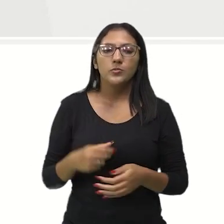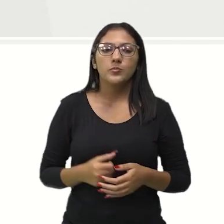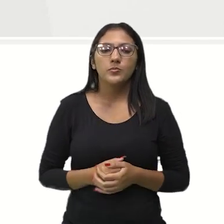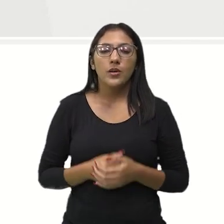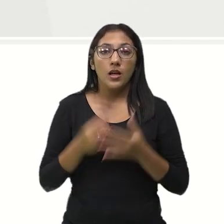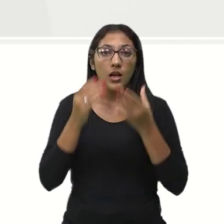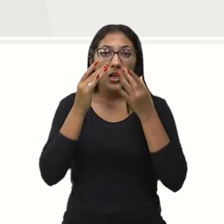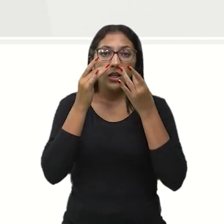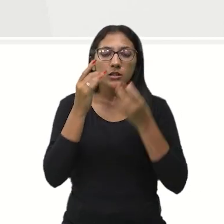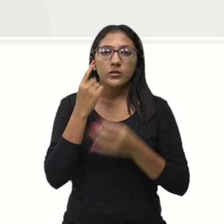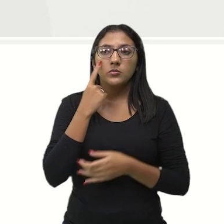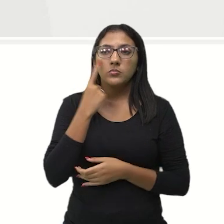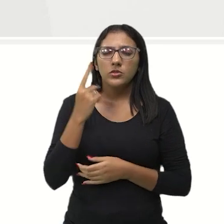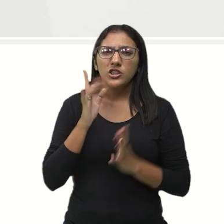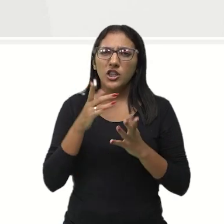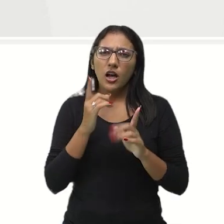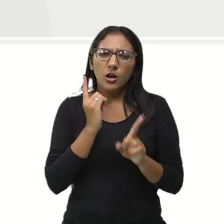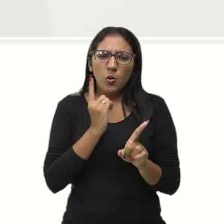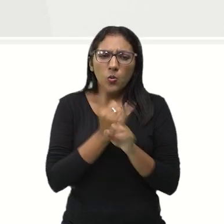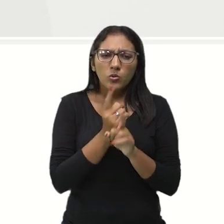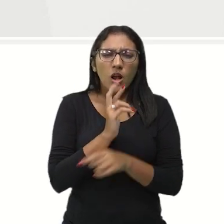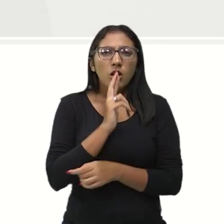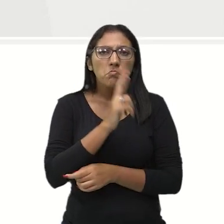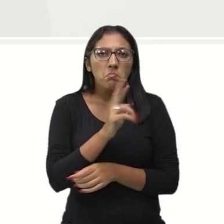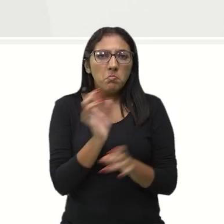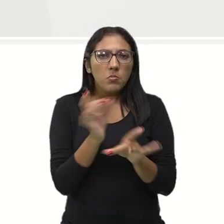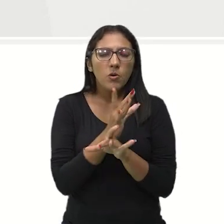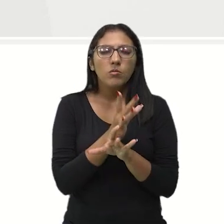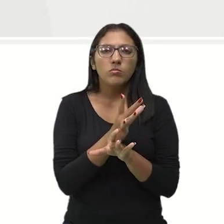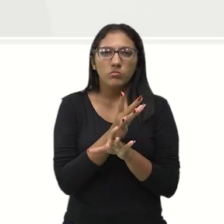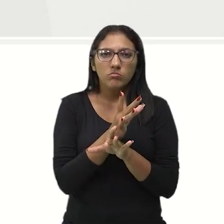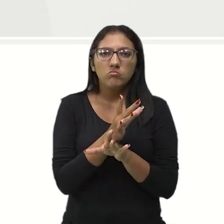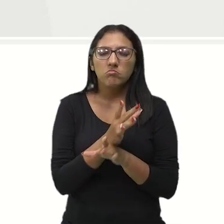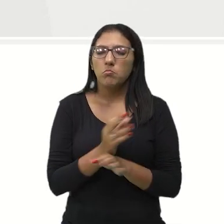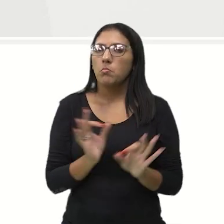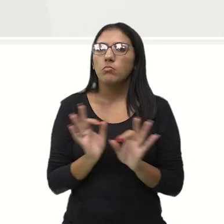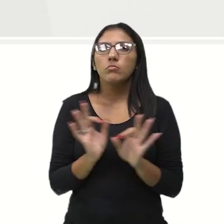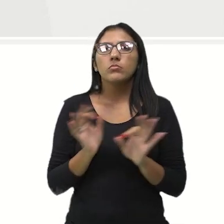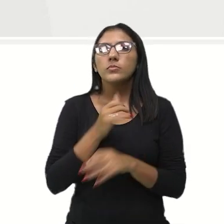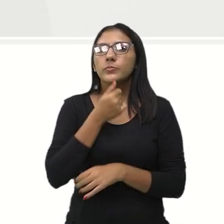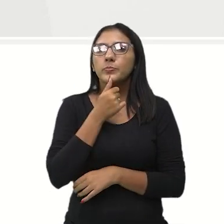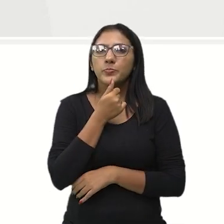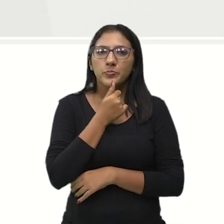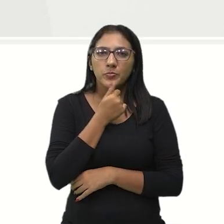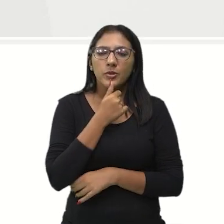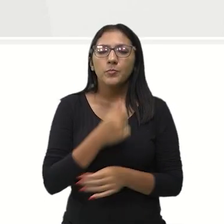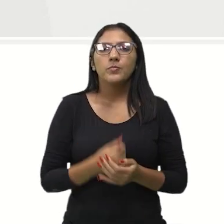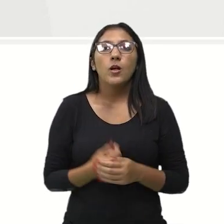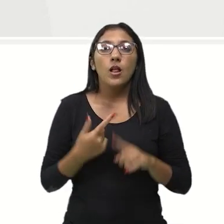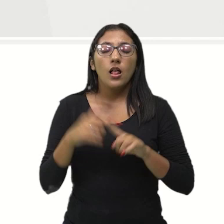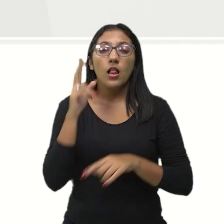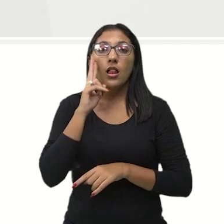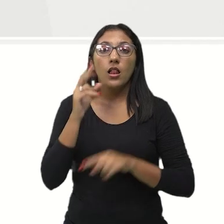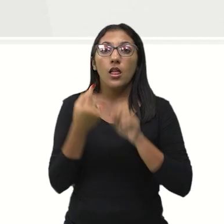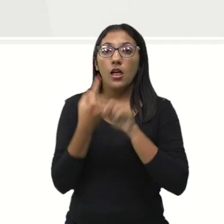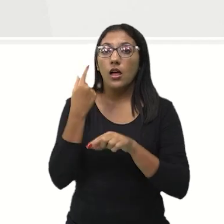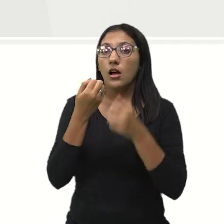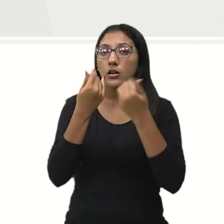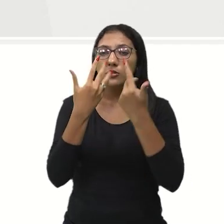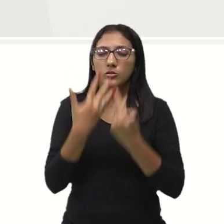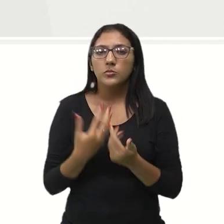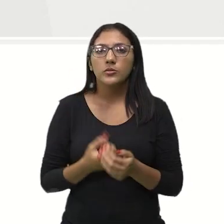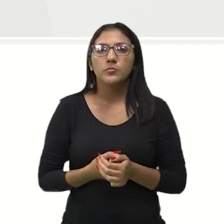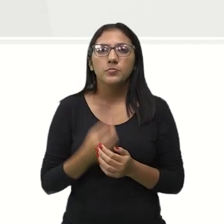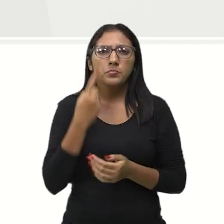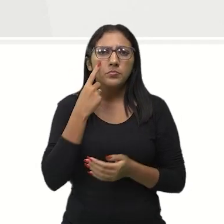isso aqui já é a resposta do nosso problema? Claro que não, né? Porque eu lembro, o professor falou para você, e no enunciado